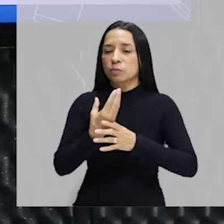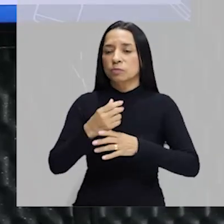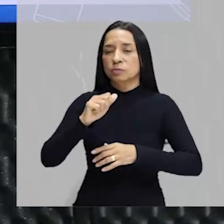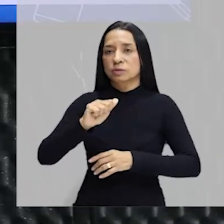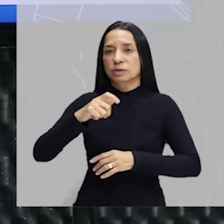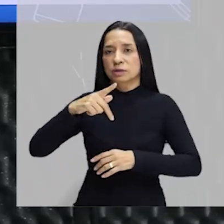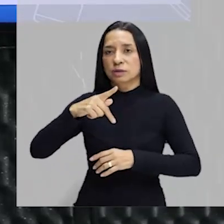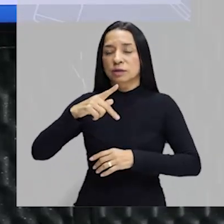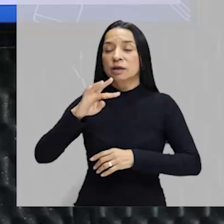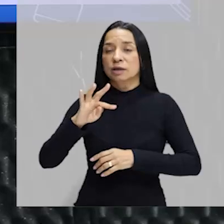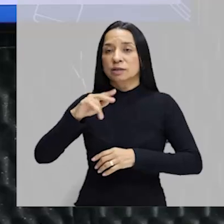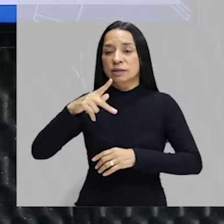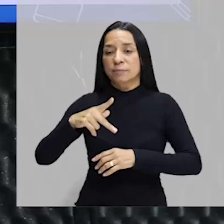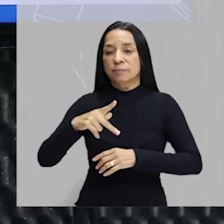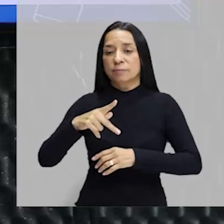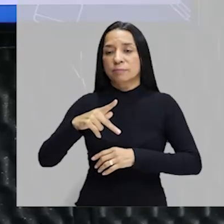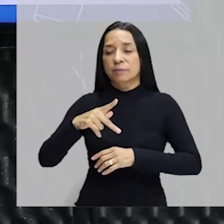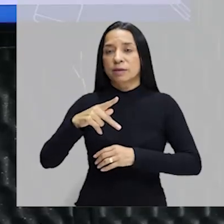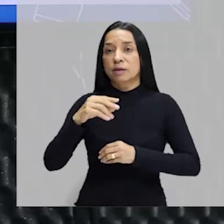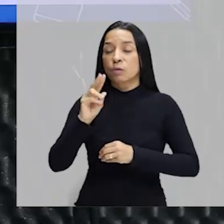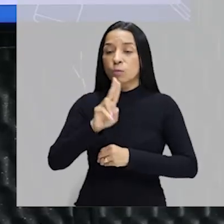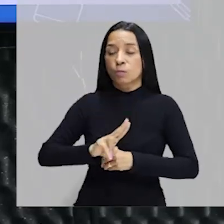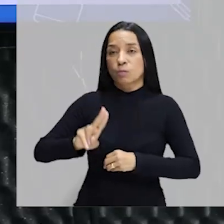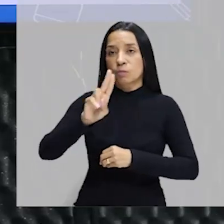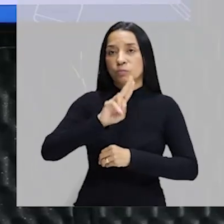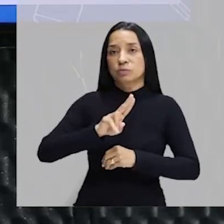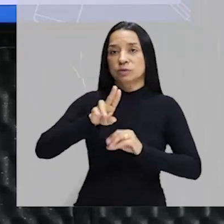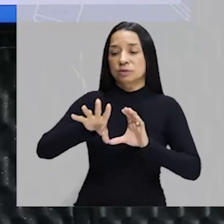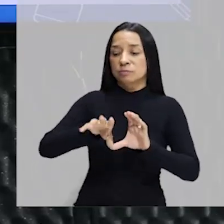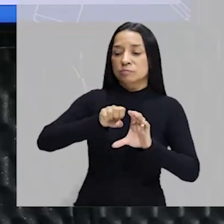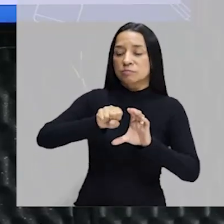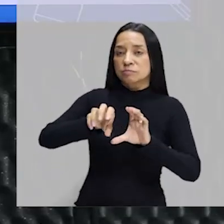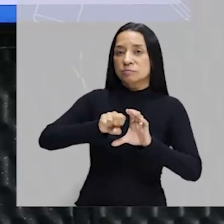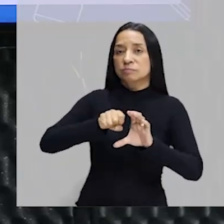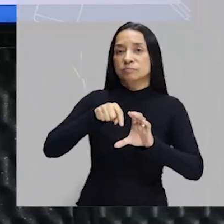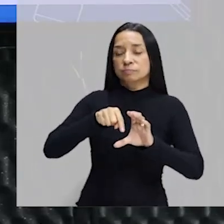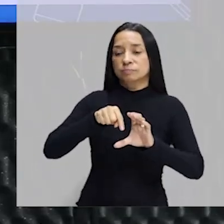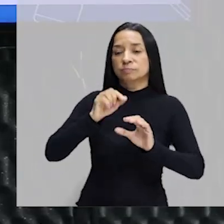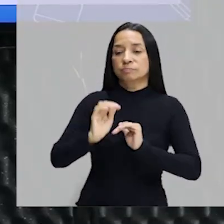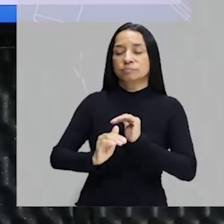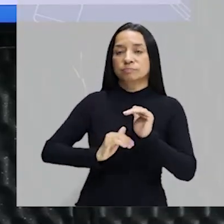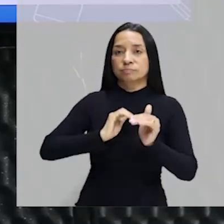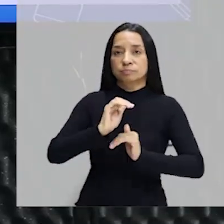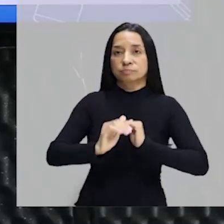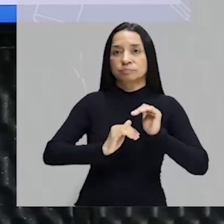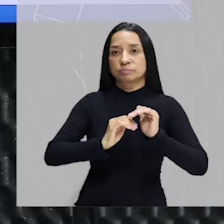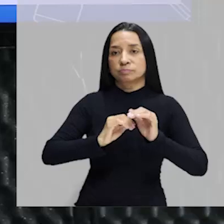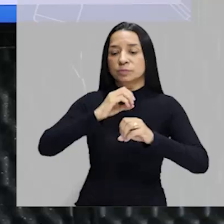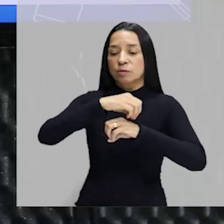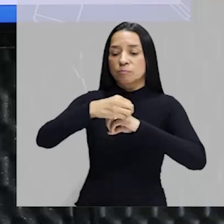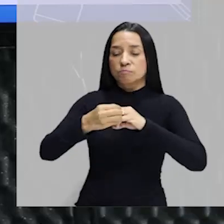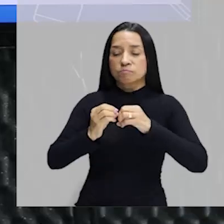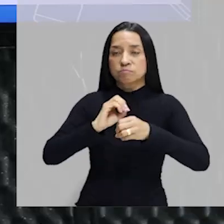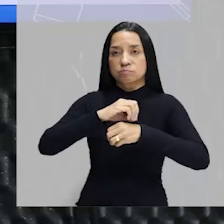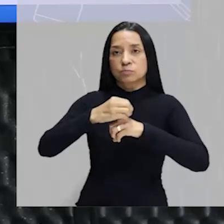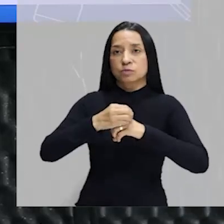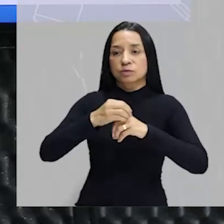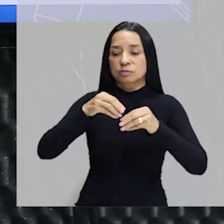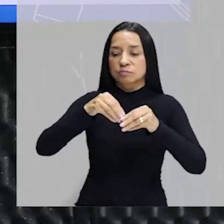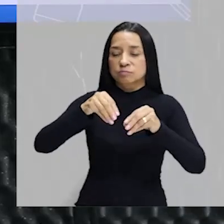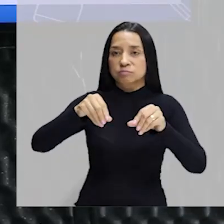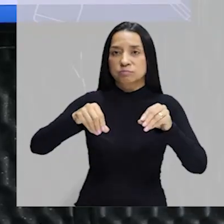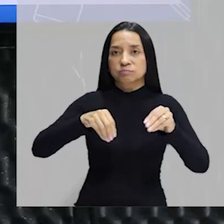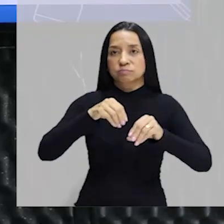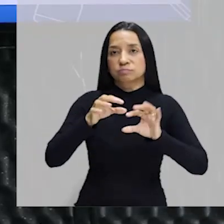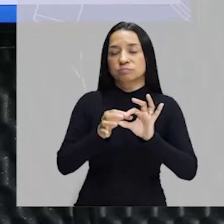energéticas por meio da respiração celular. Nesse processo, moléculas orgânicas são